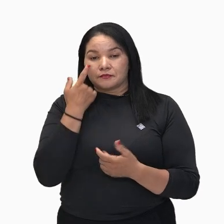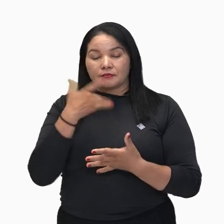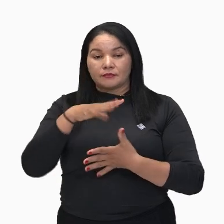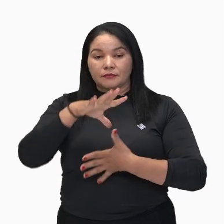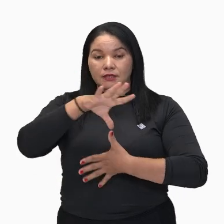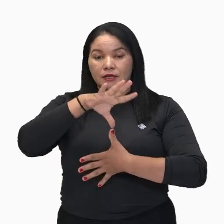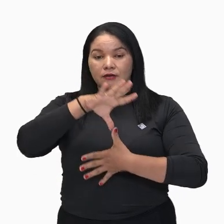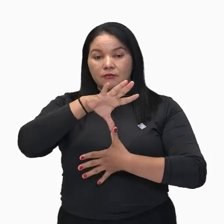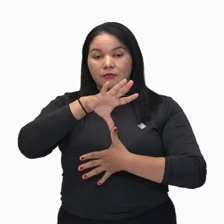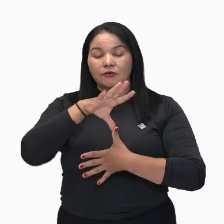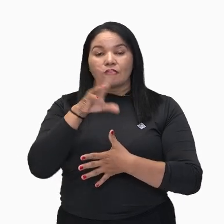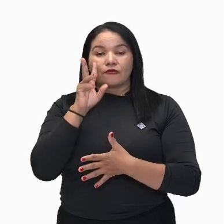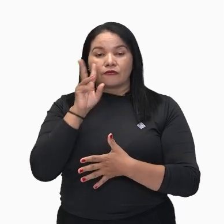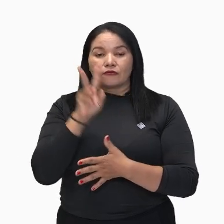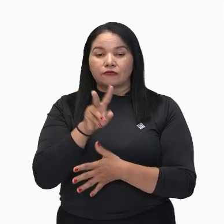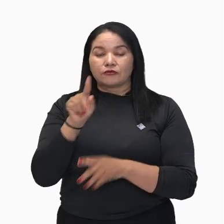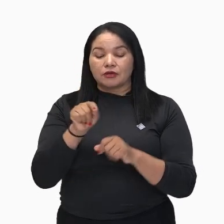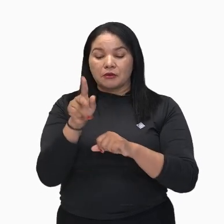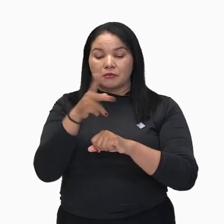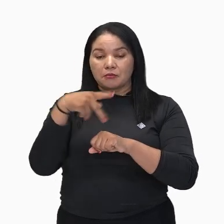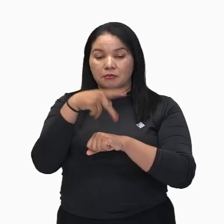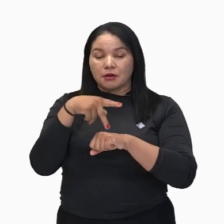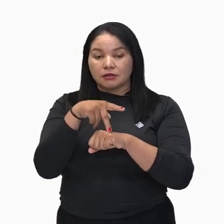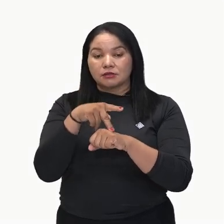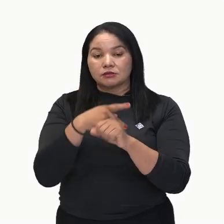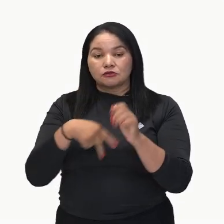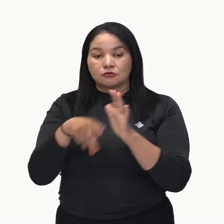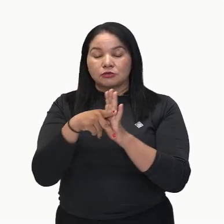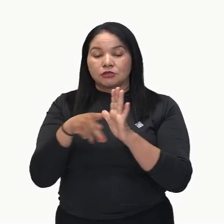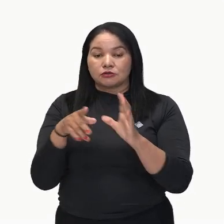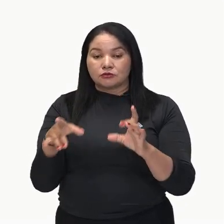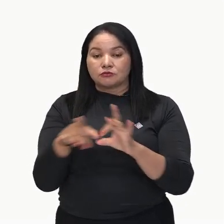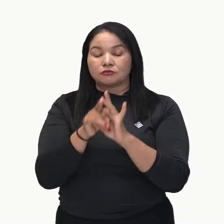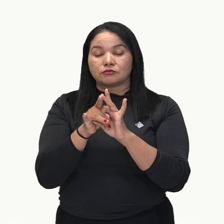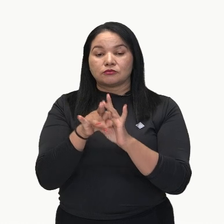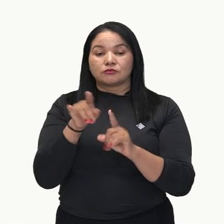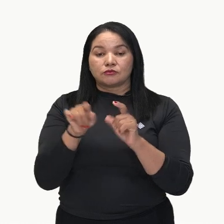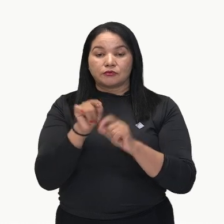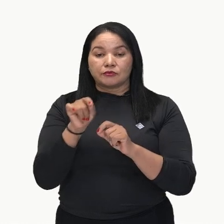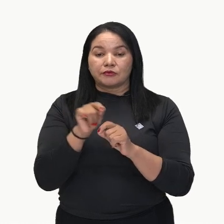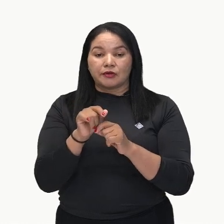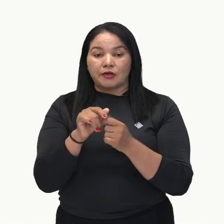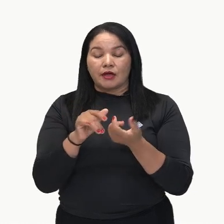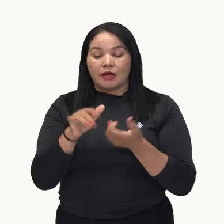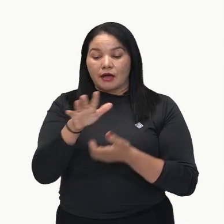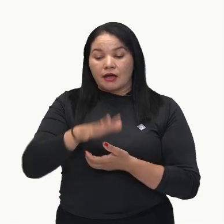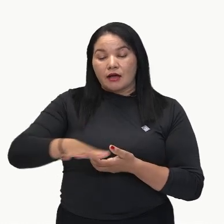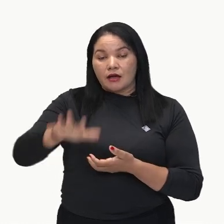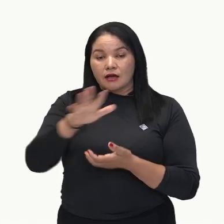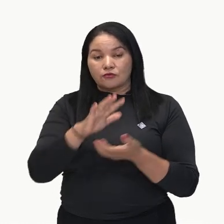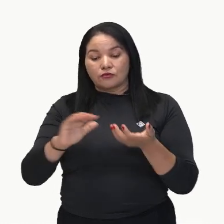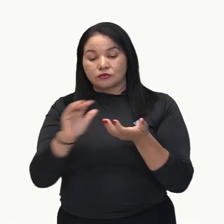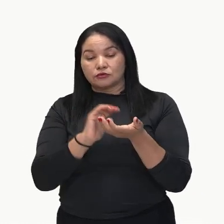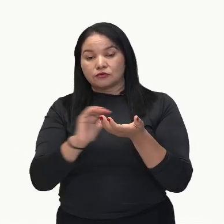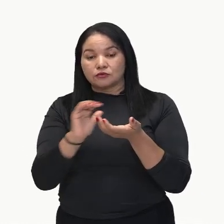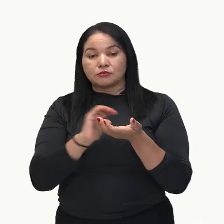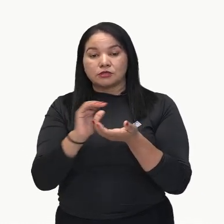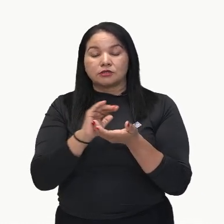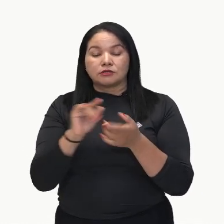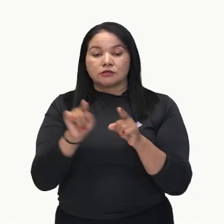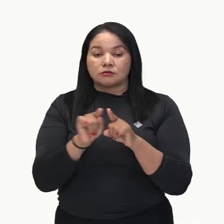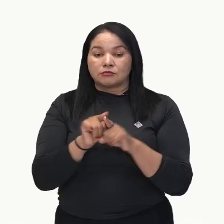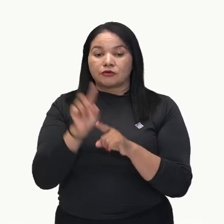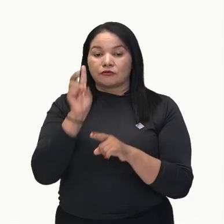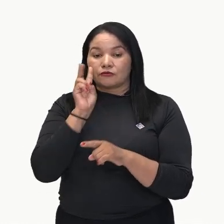observar melhor, os países que compõem aí a região do Oriente Médio, e aqui